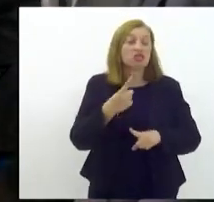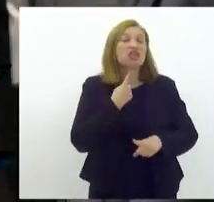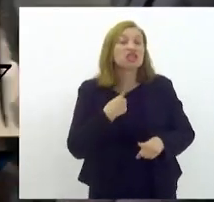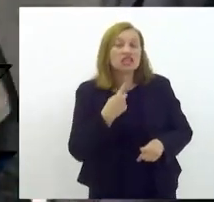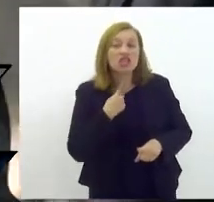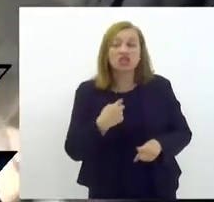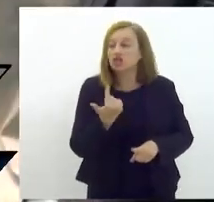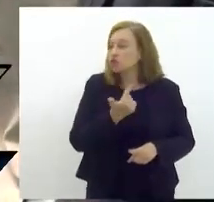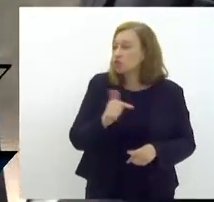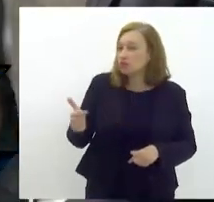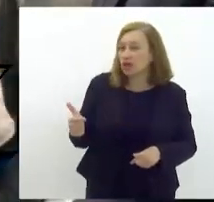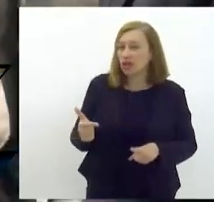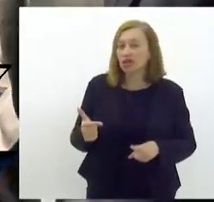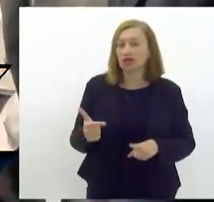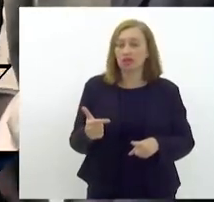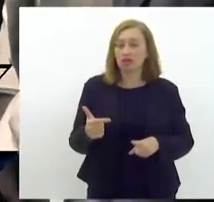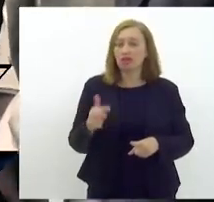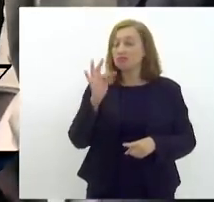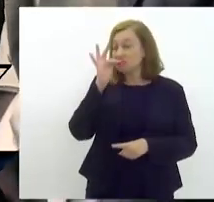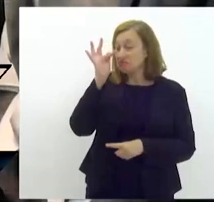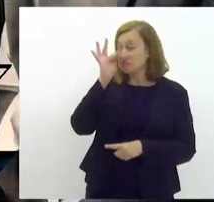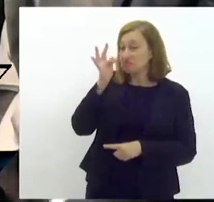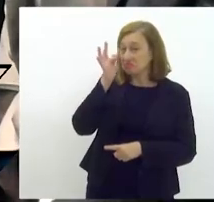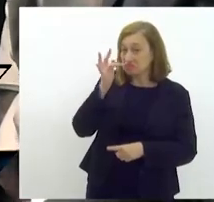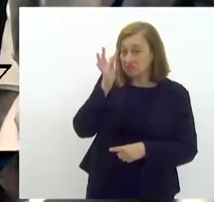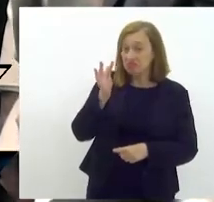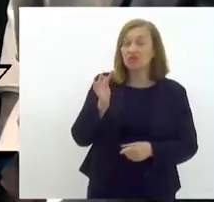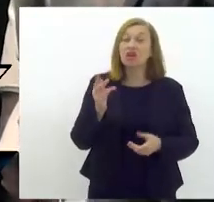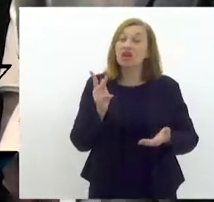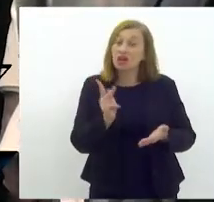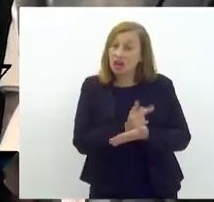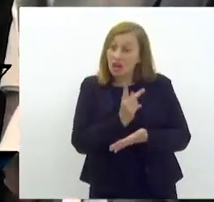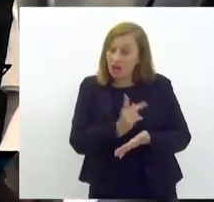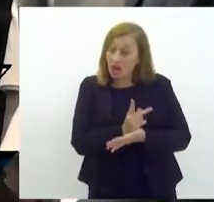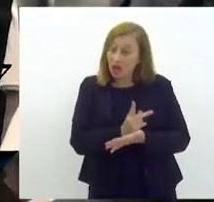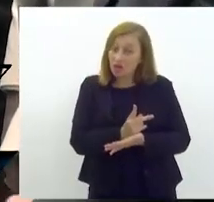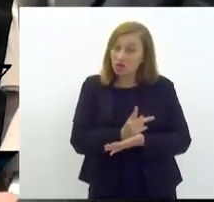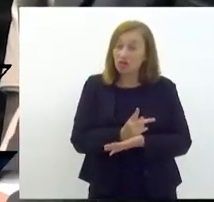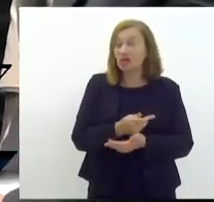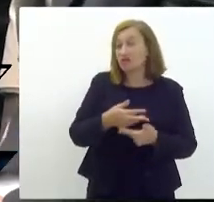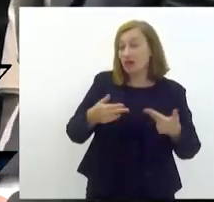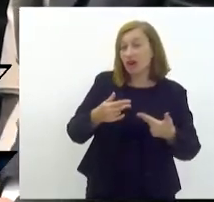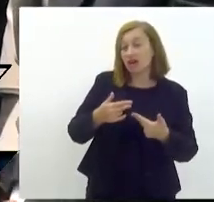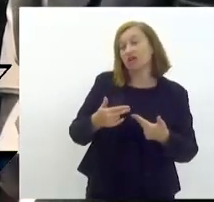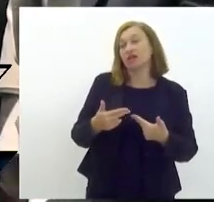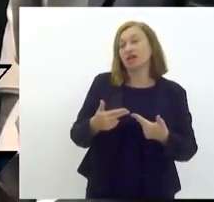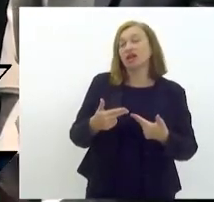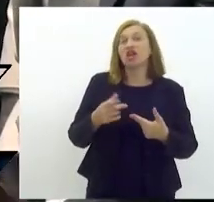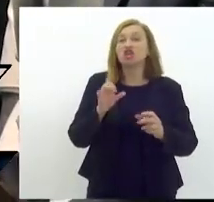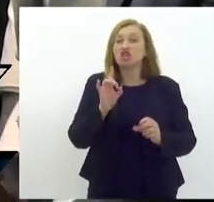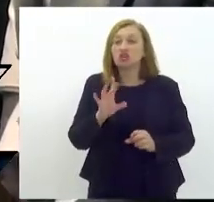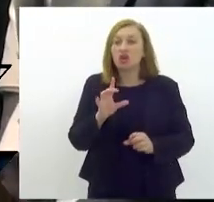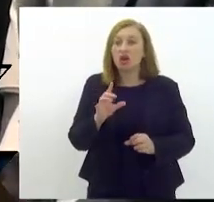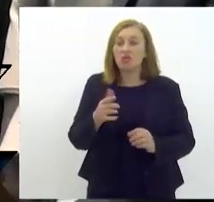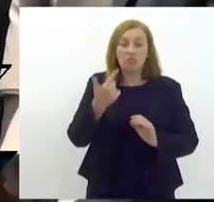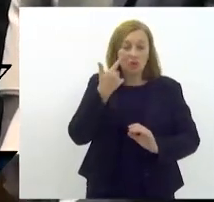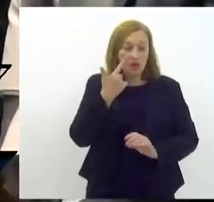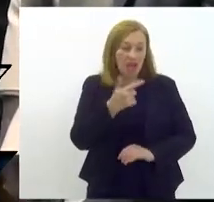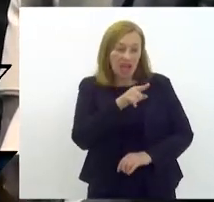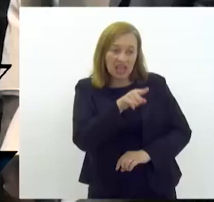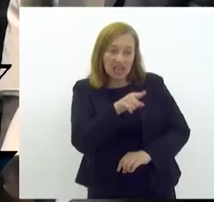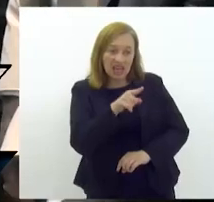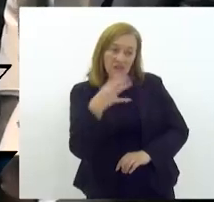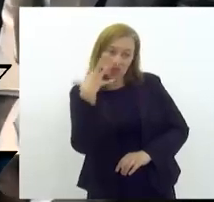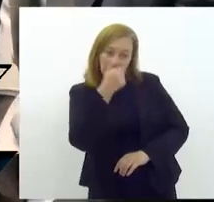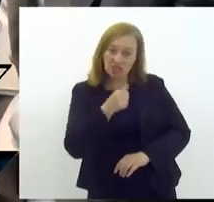que existe vaidade que existe soberba arrogância prepotência E por aí vai é cara crachá esse aqui é bonitinho eu